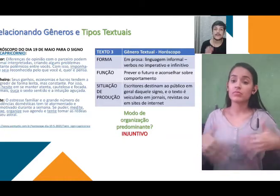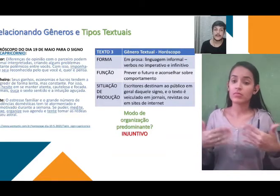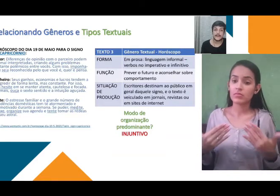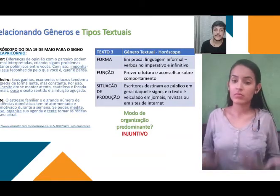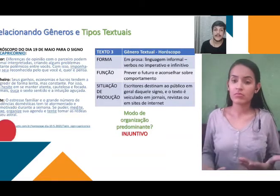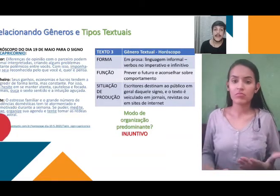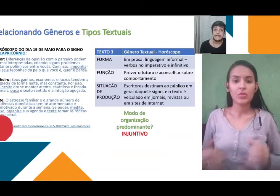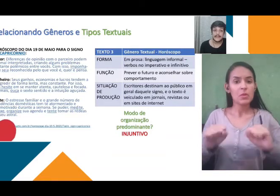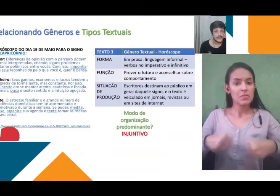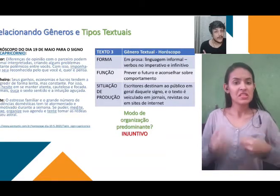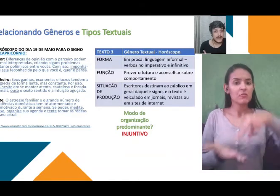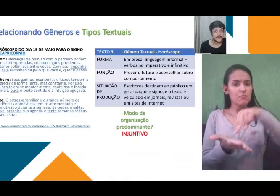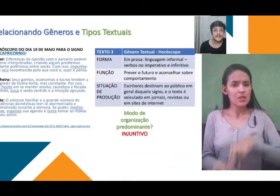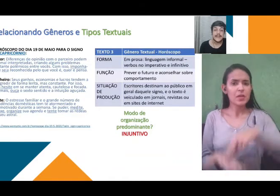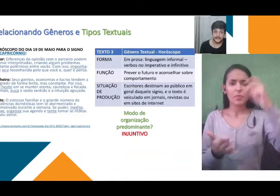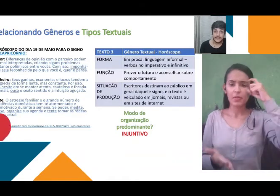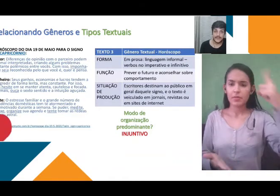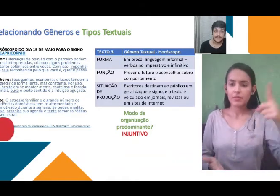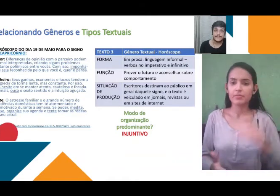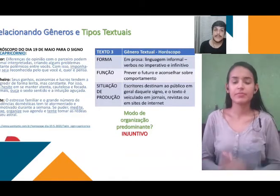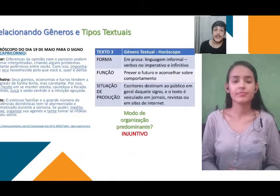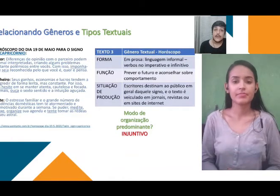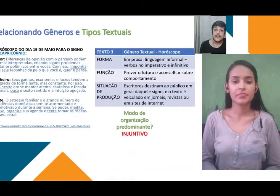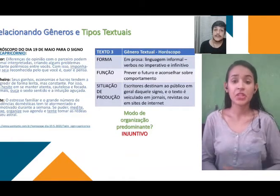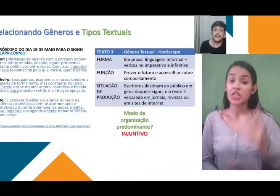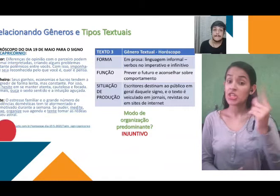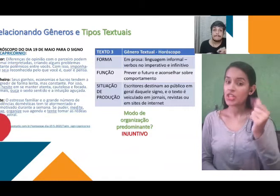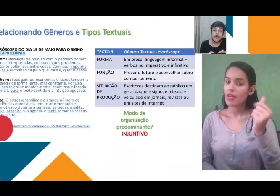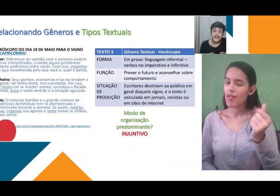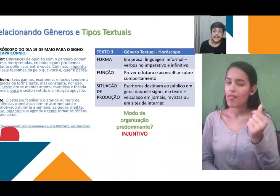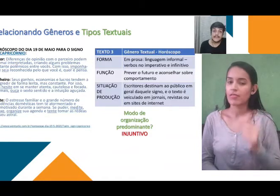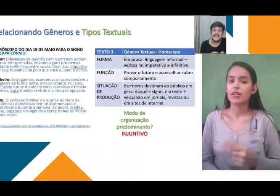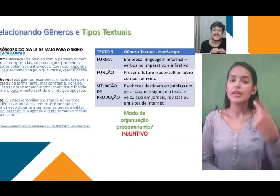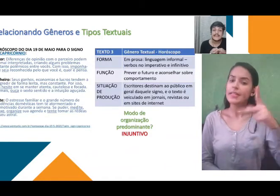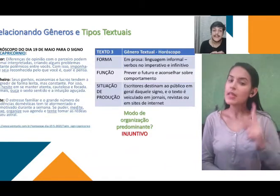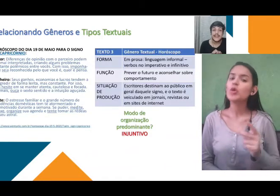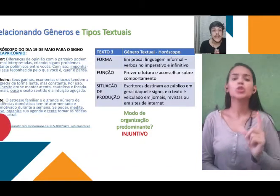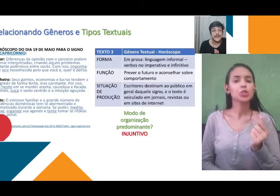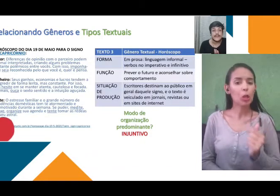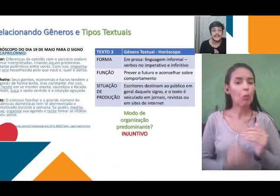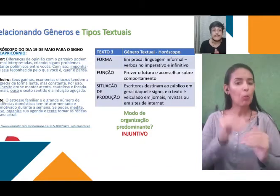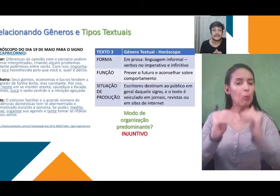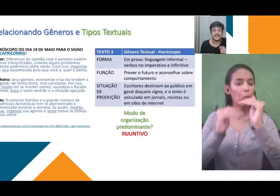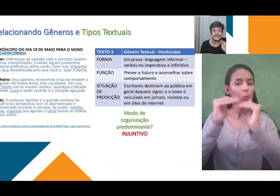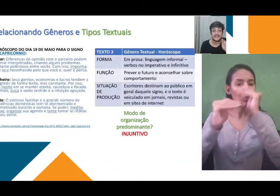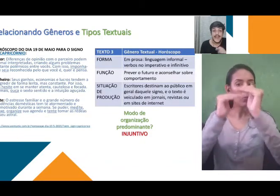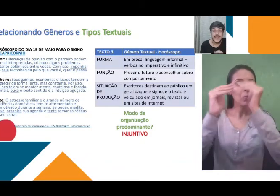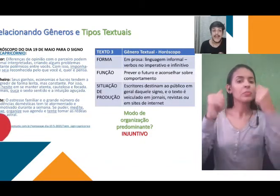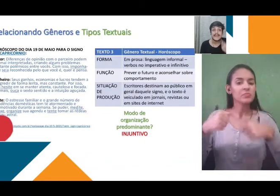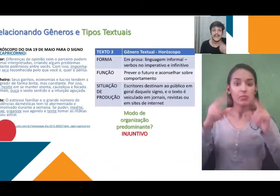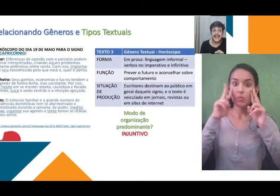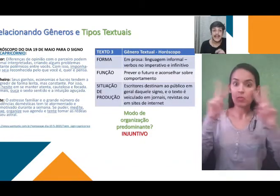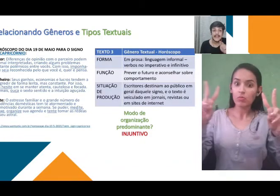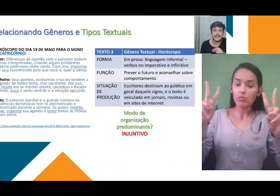alguns problemas, bastante polêmicos, entre vocês. Com isso, imponha-se e seja reconhecida pelo que